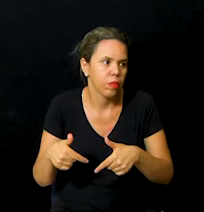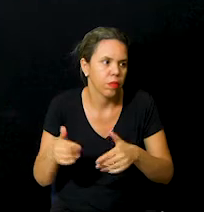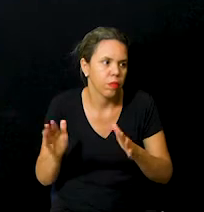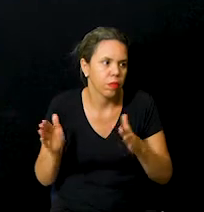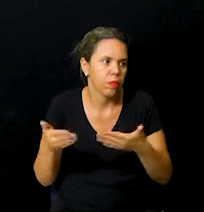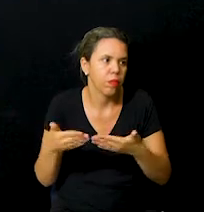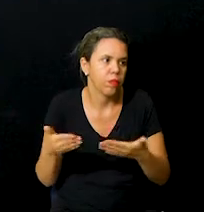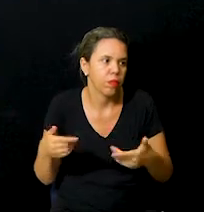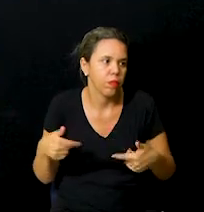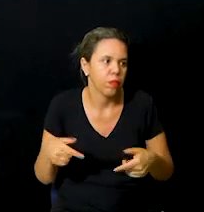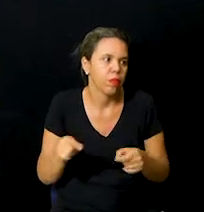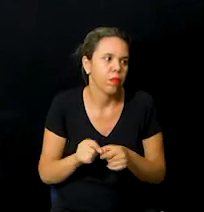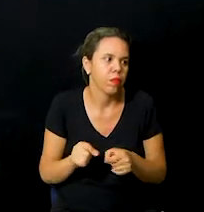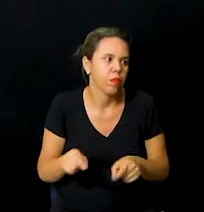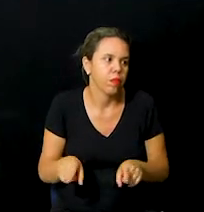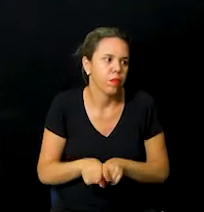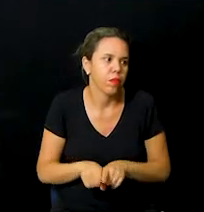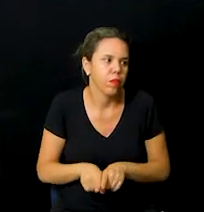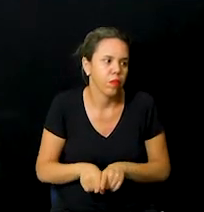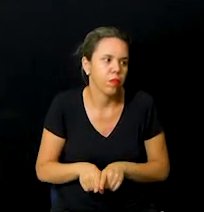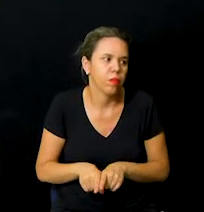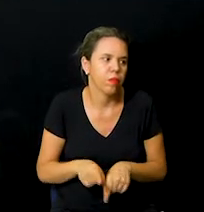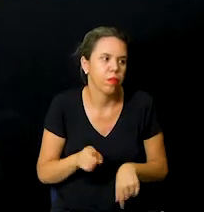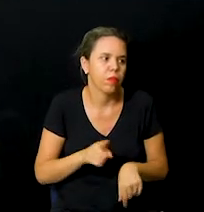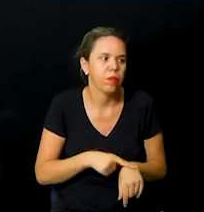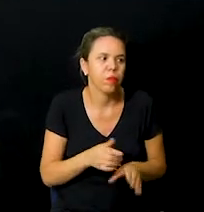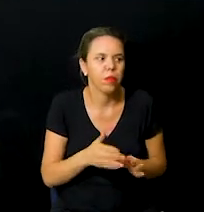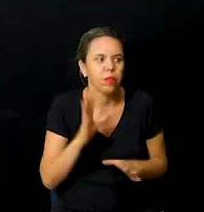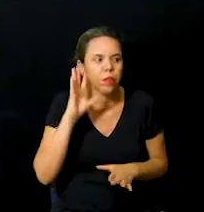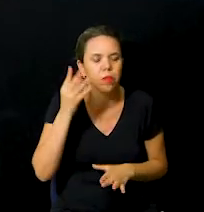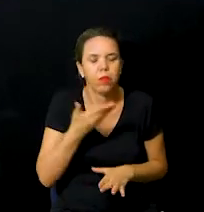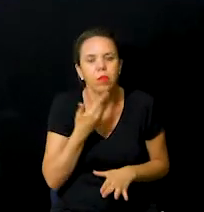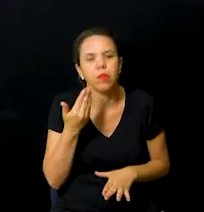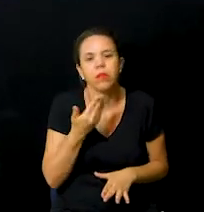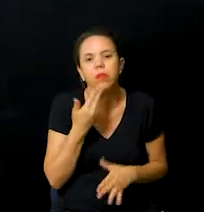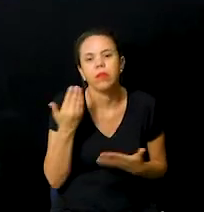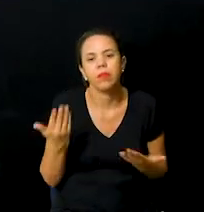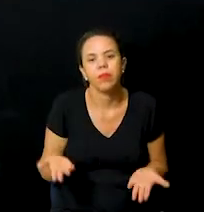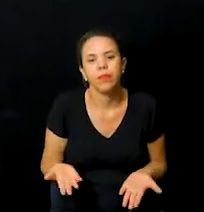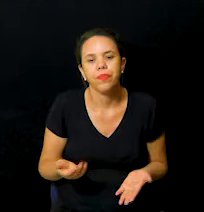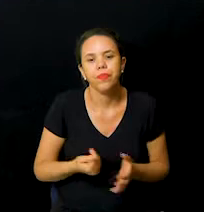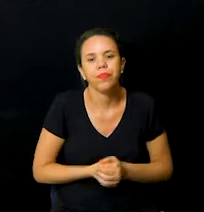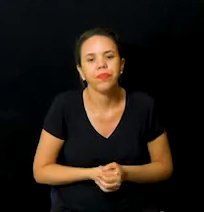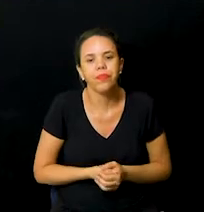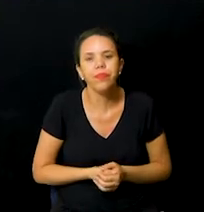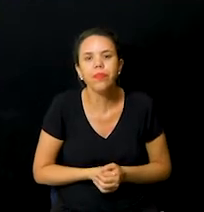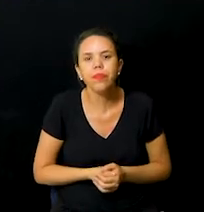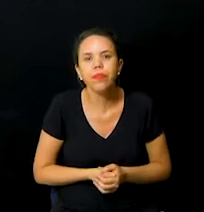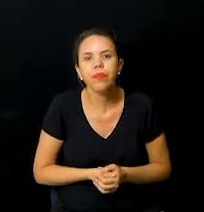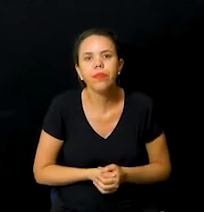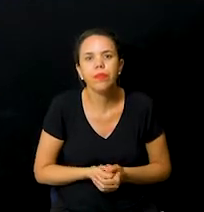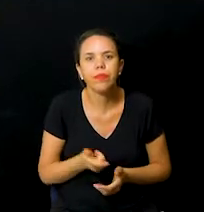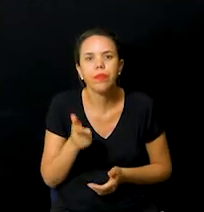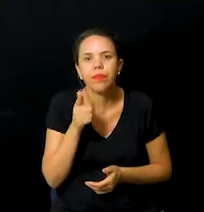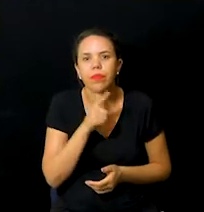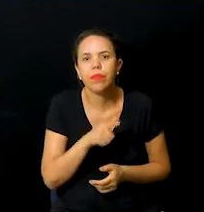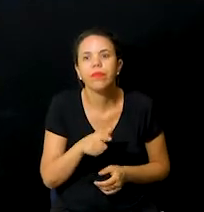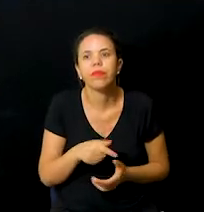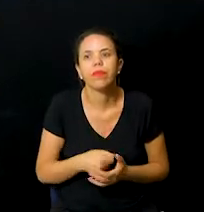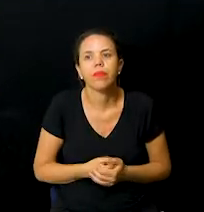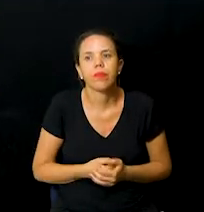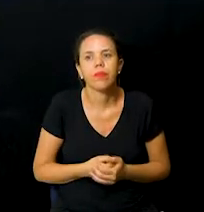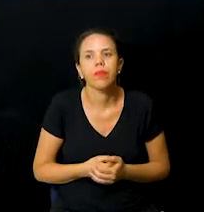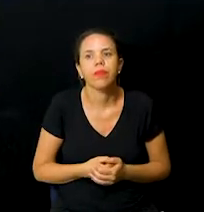corre atrás e a gente também entende de uma forma mais fácil. Dessa forma, você consegue